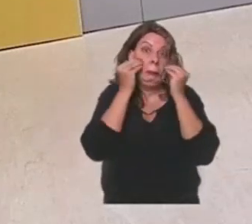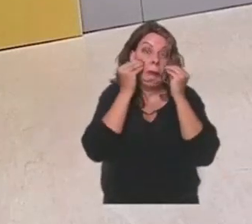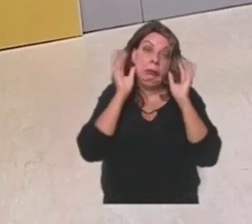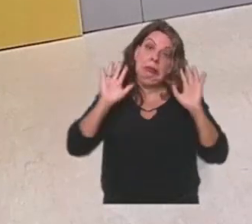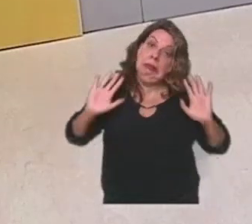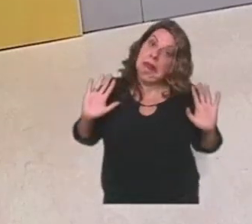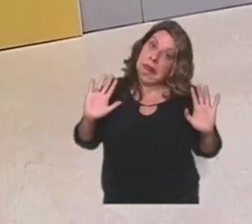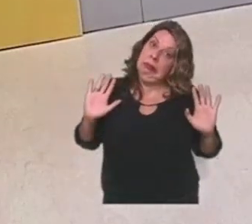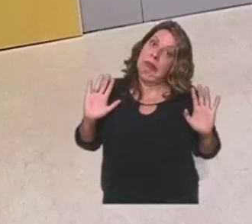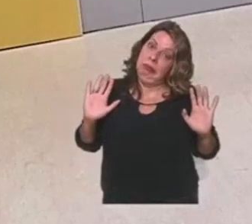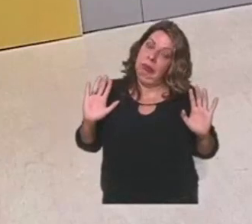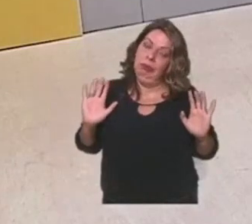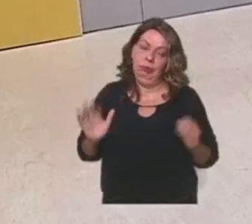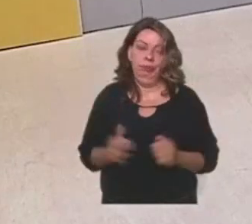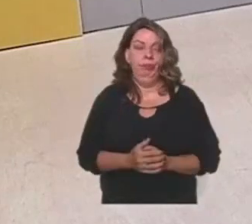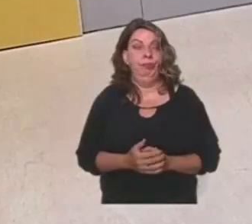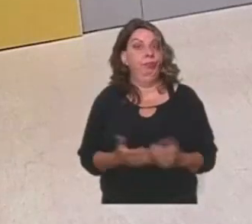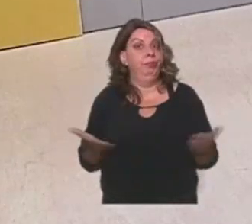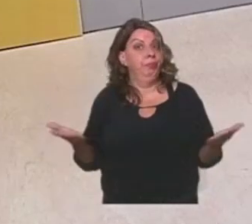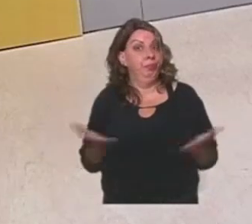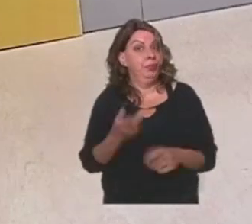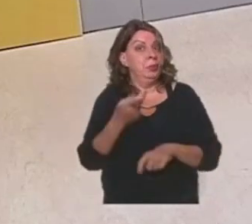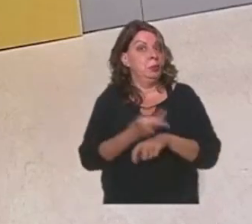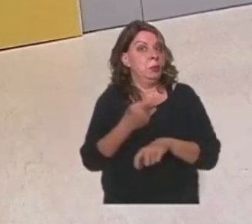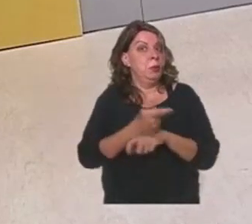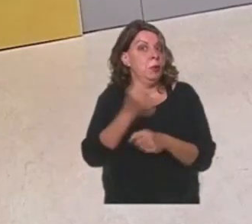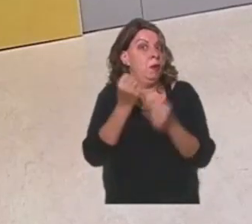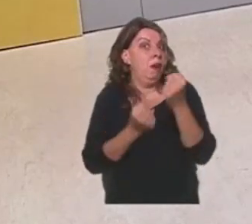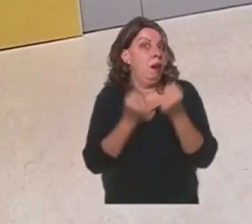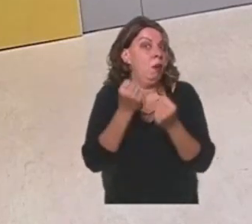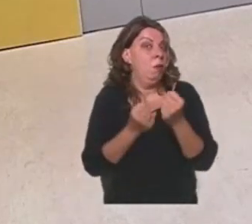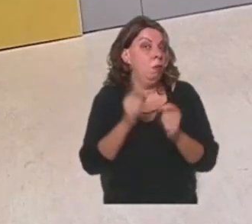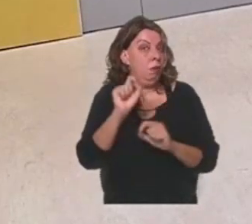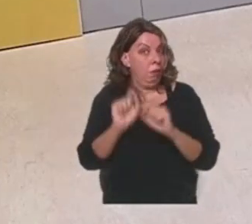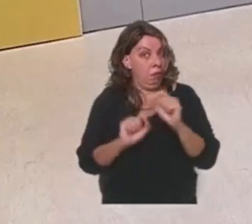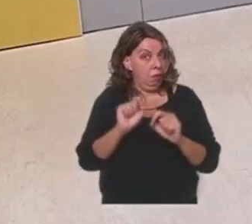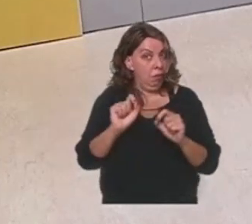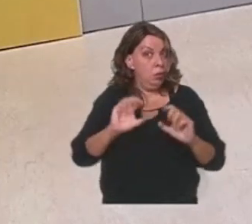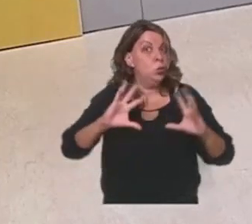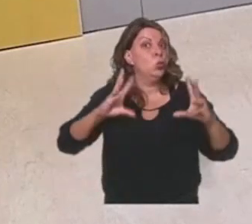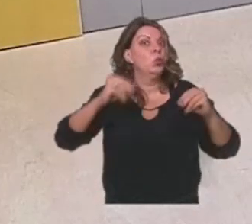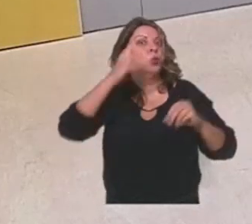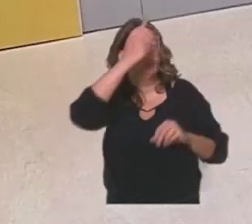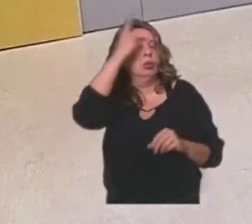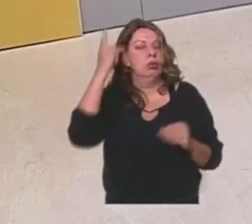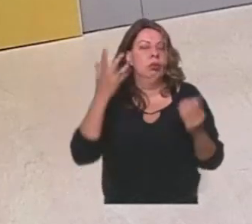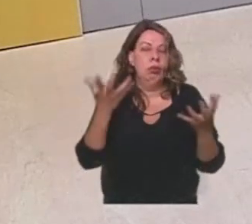expectativa. Afinal, esse prêmio está desejado, é um Fiat Mobi Easy